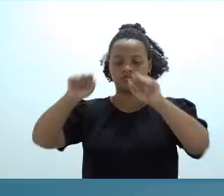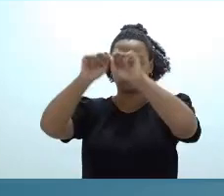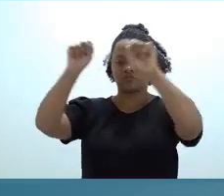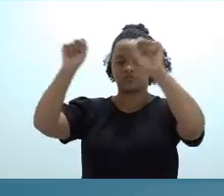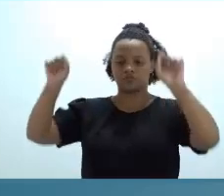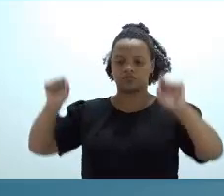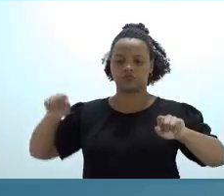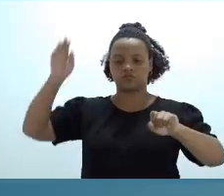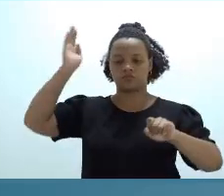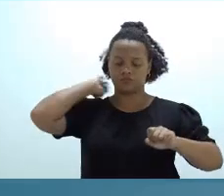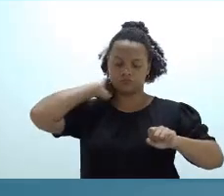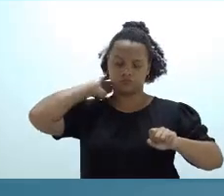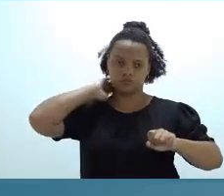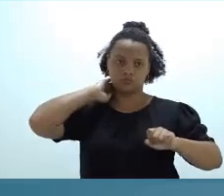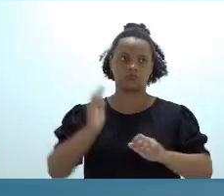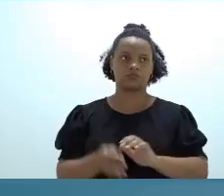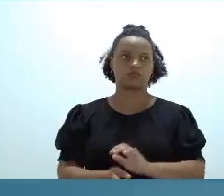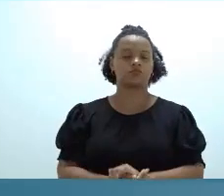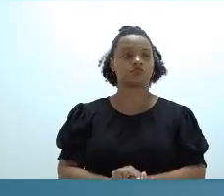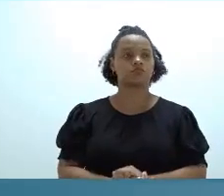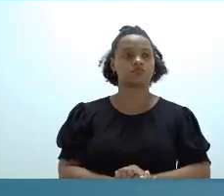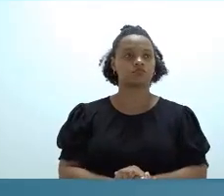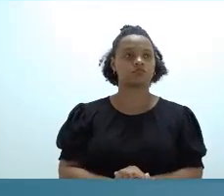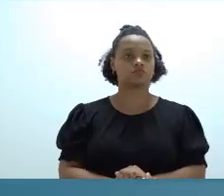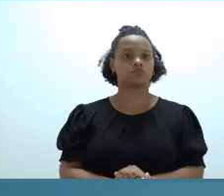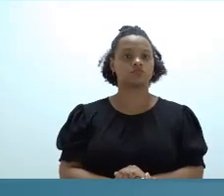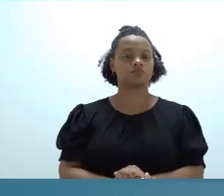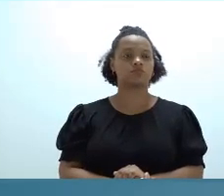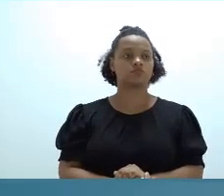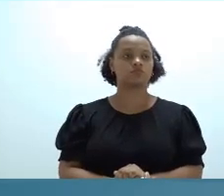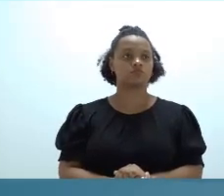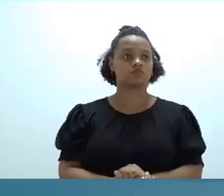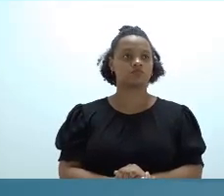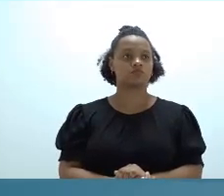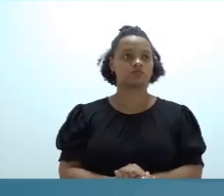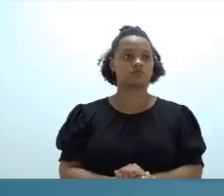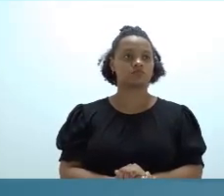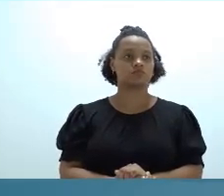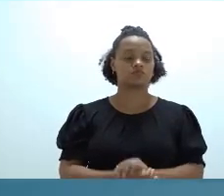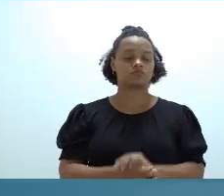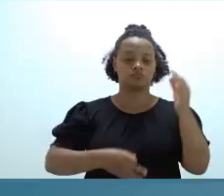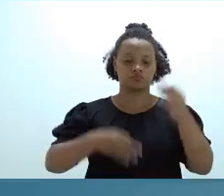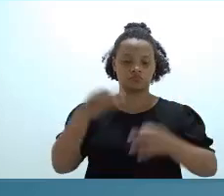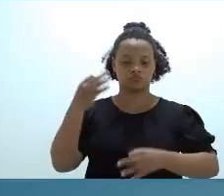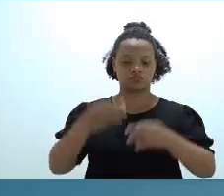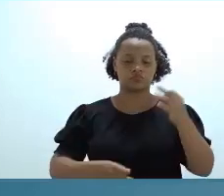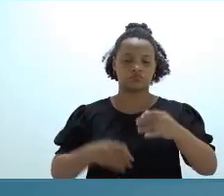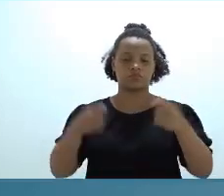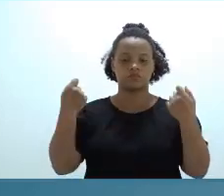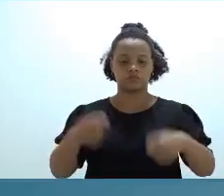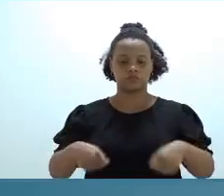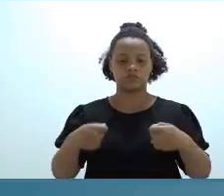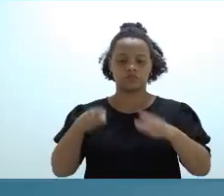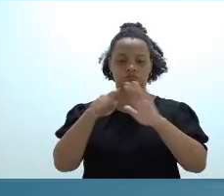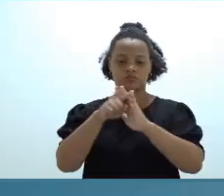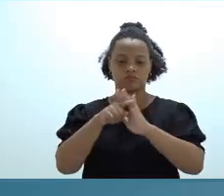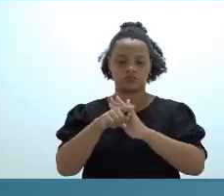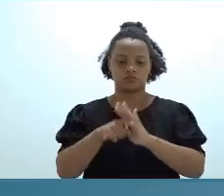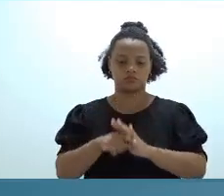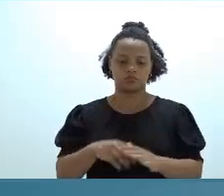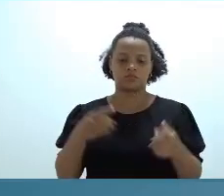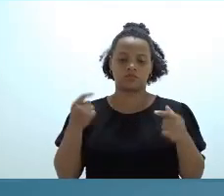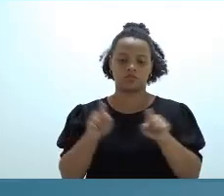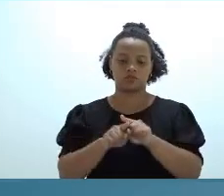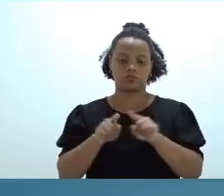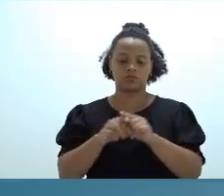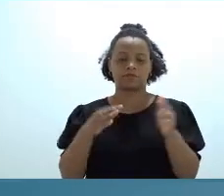da relação jurídica. Faz-se necessária delimitação fática subjacente à ação originária, na qual foi